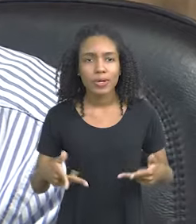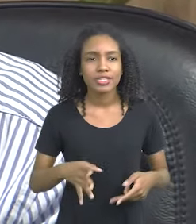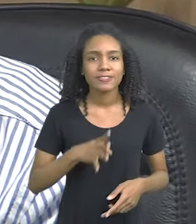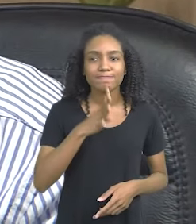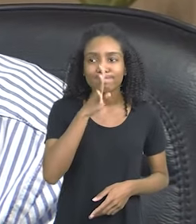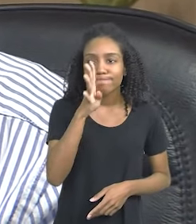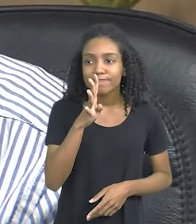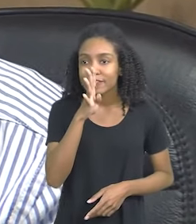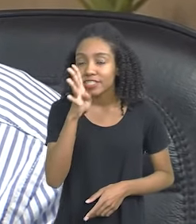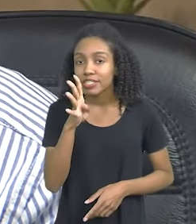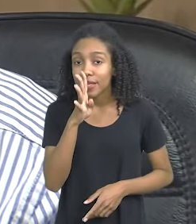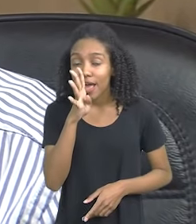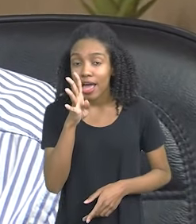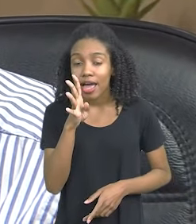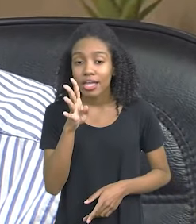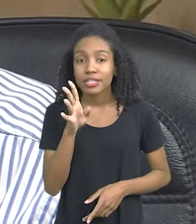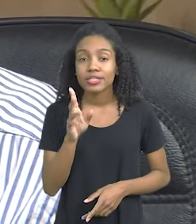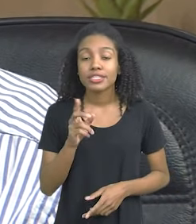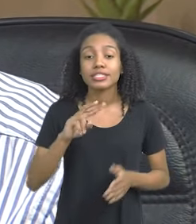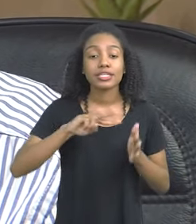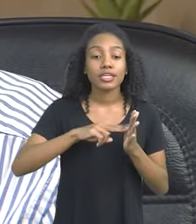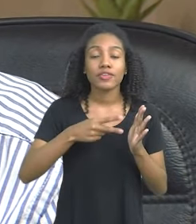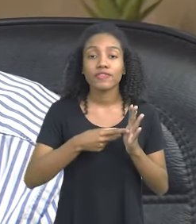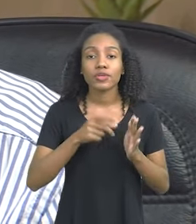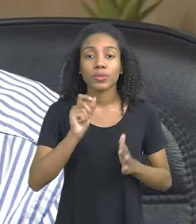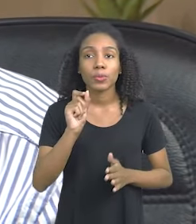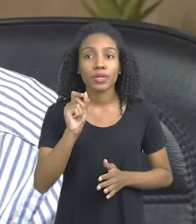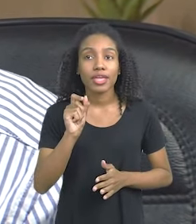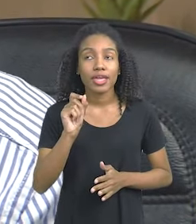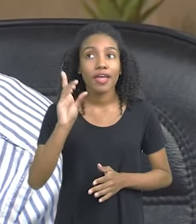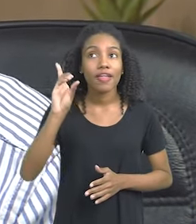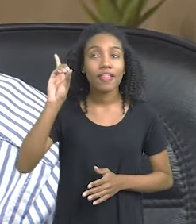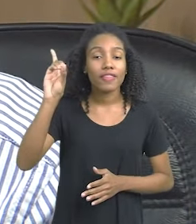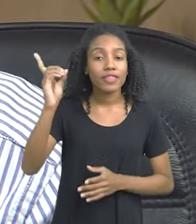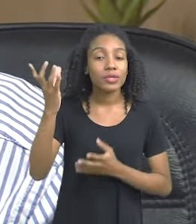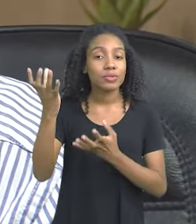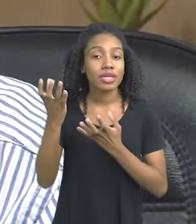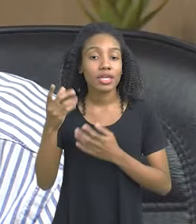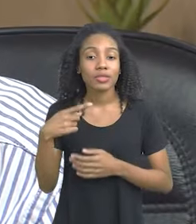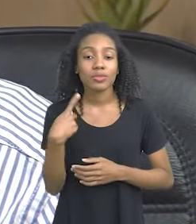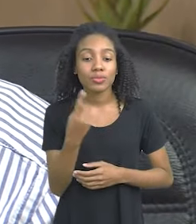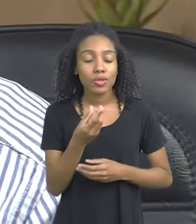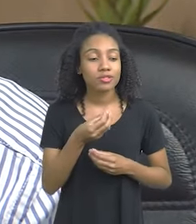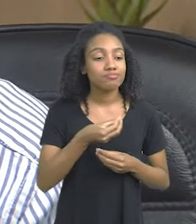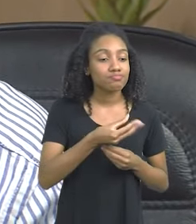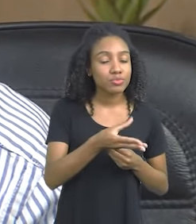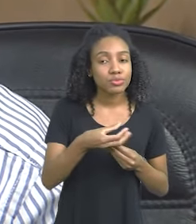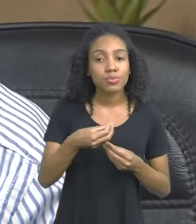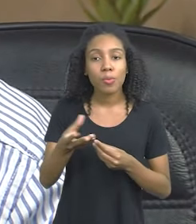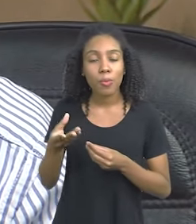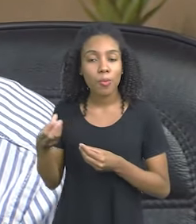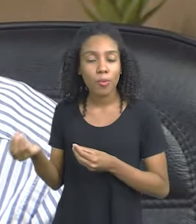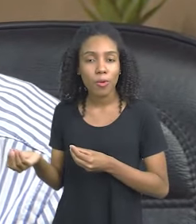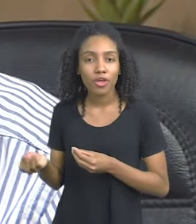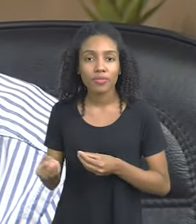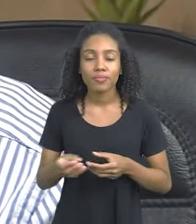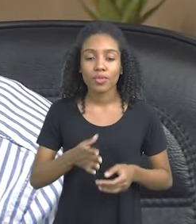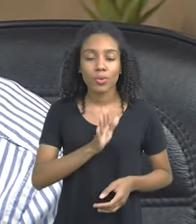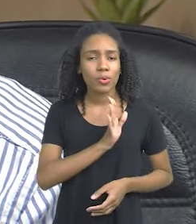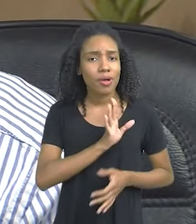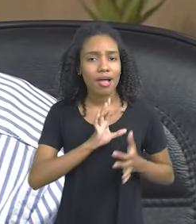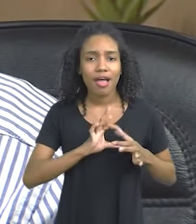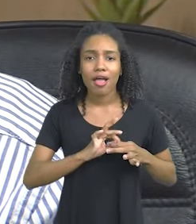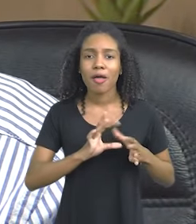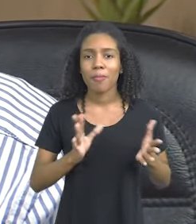porque Deus está querendo que nós sejamos mais generosos. É um negócio muito lindo. Temos uma